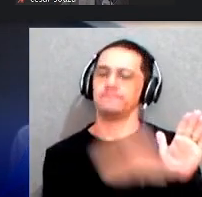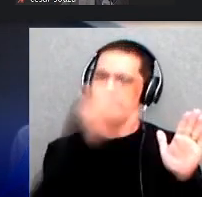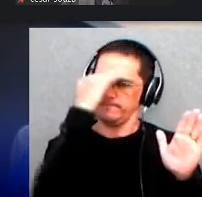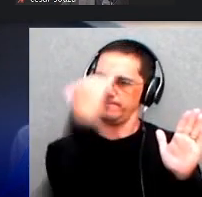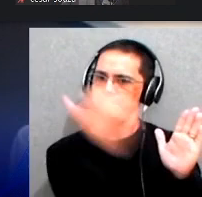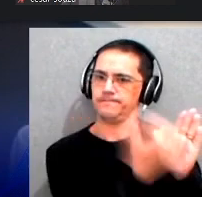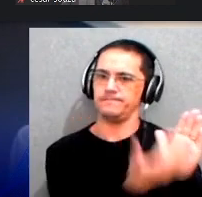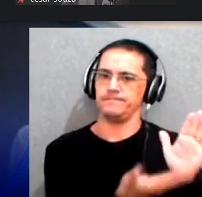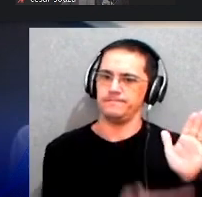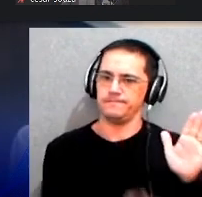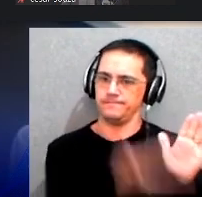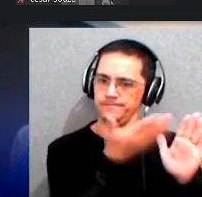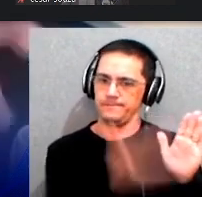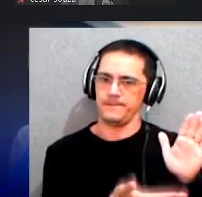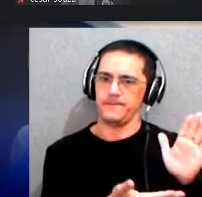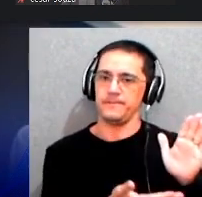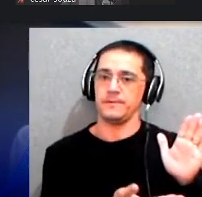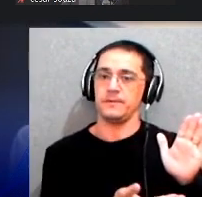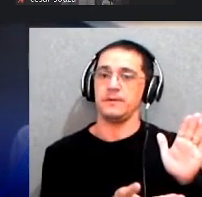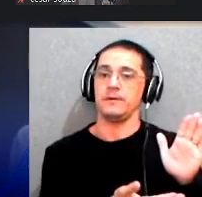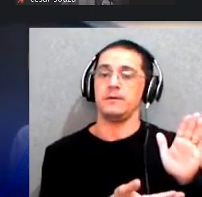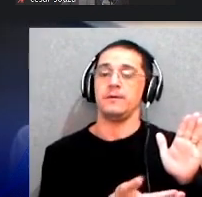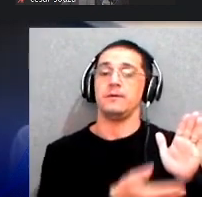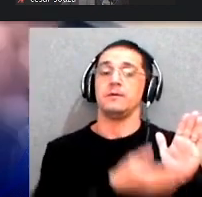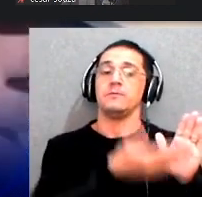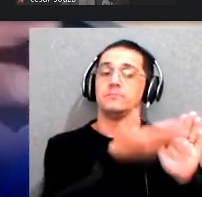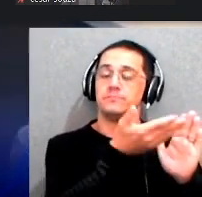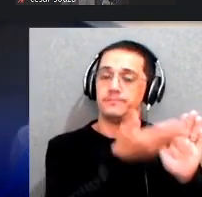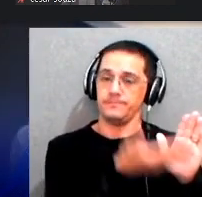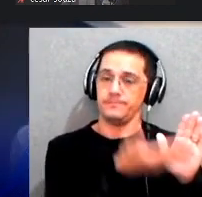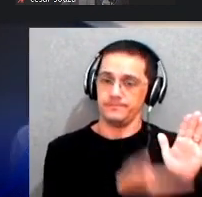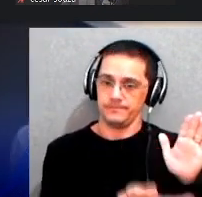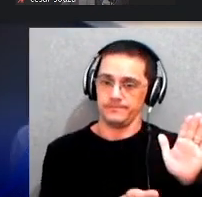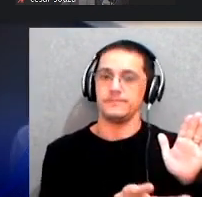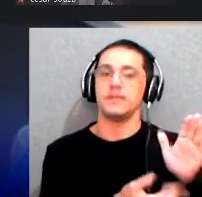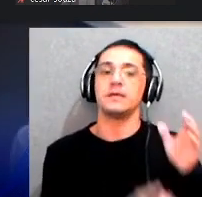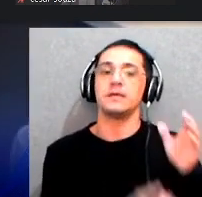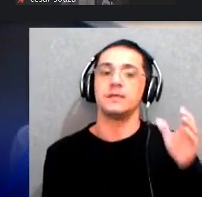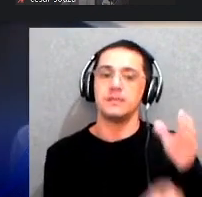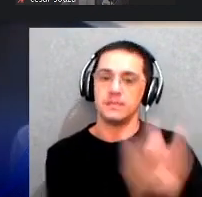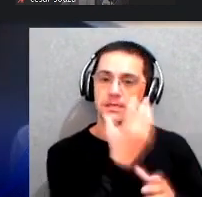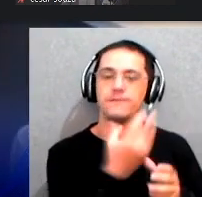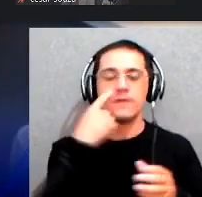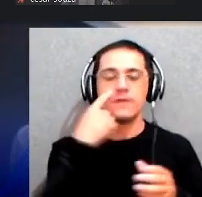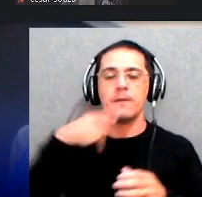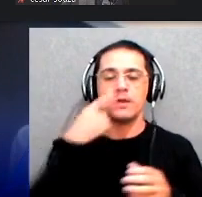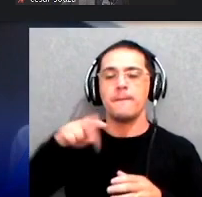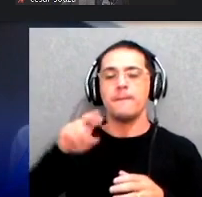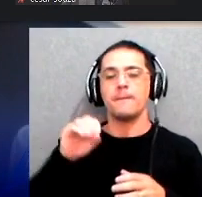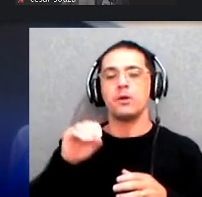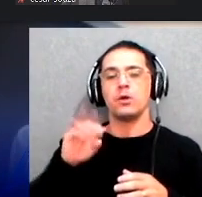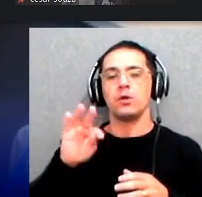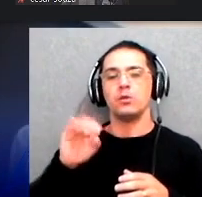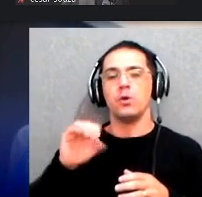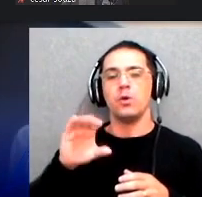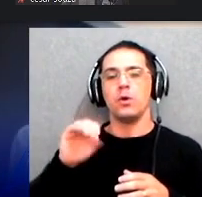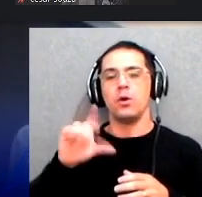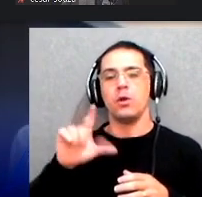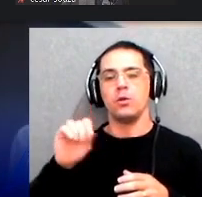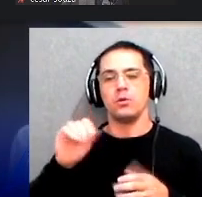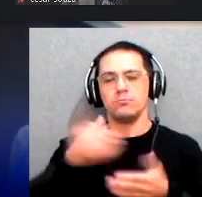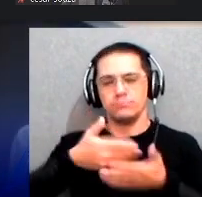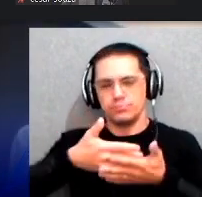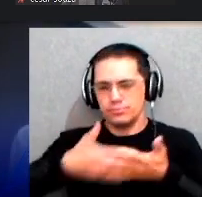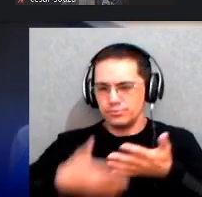E o protocolo, um protocolo tem que ser criado para se estabelecer isso. A gente não tem isso. Vou